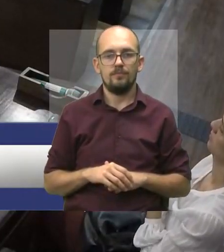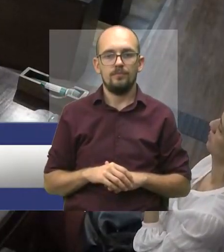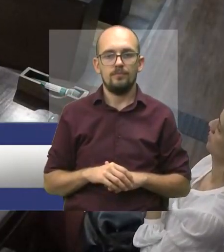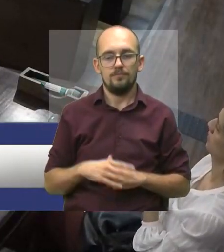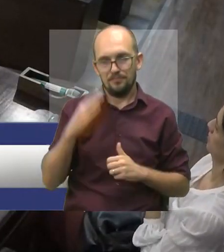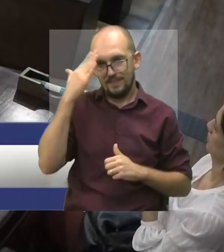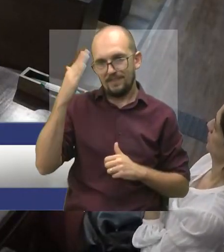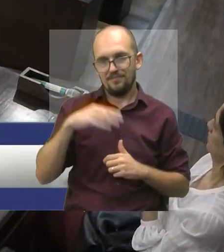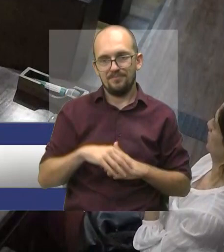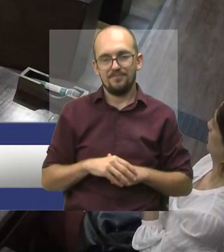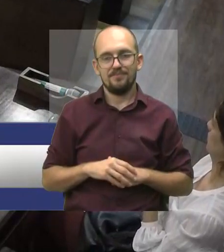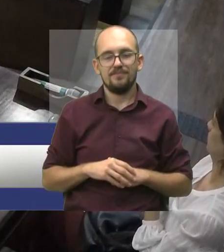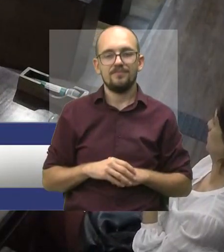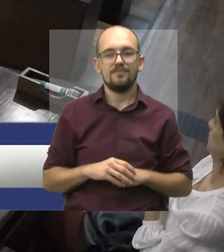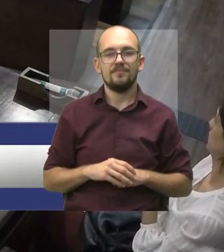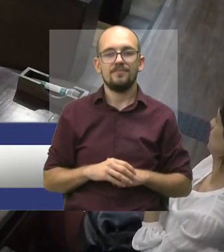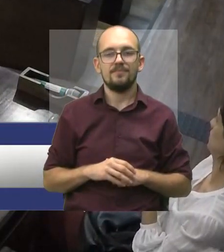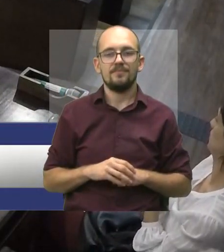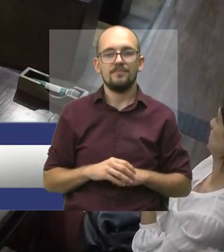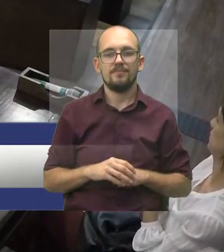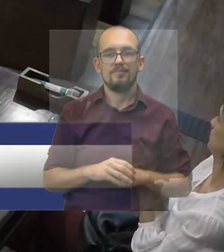Obrigada.